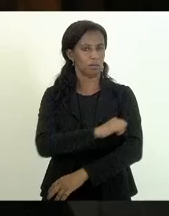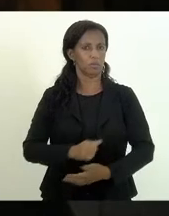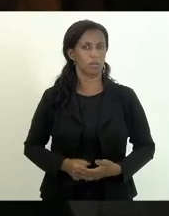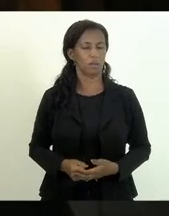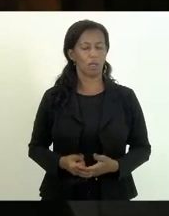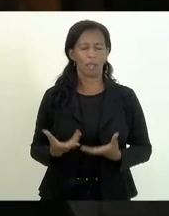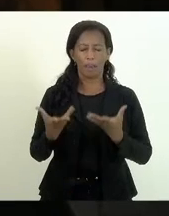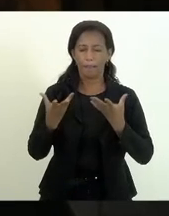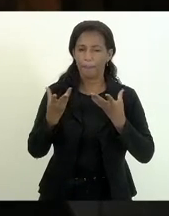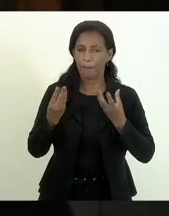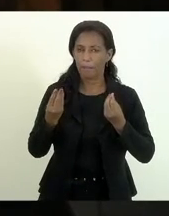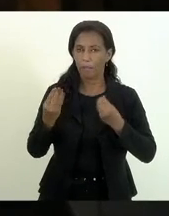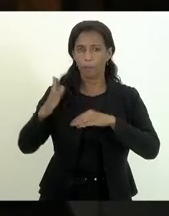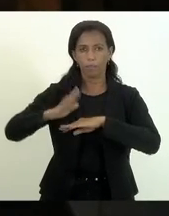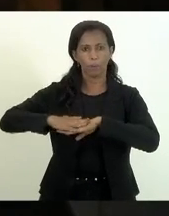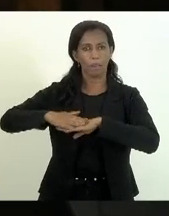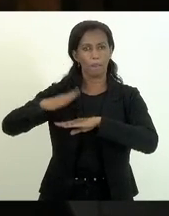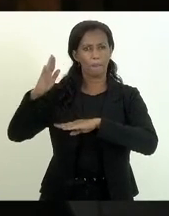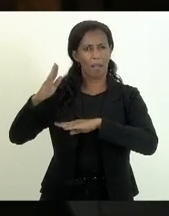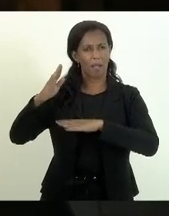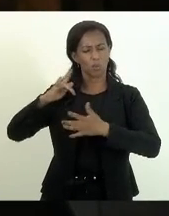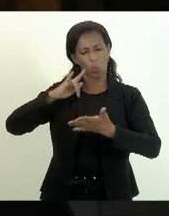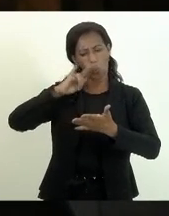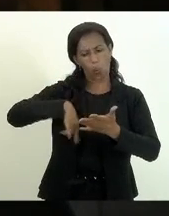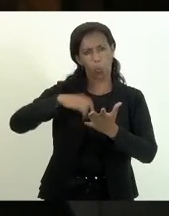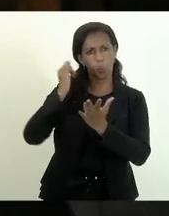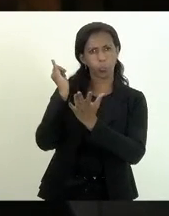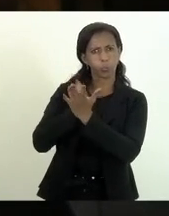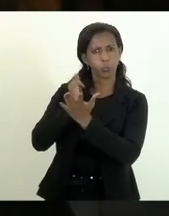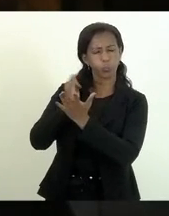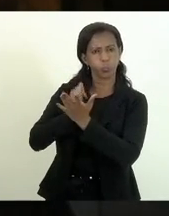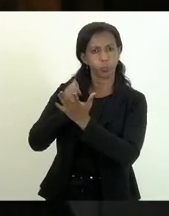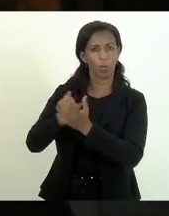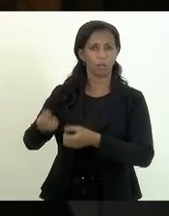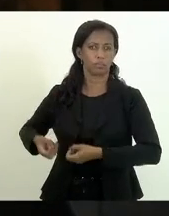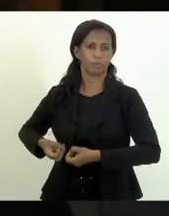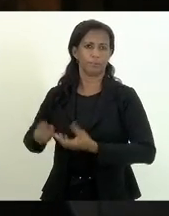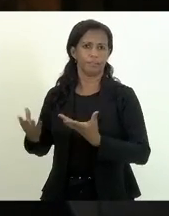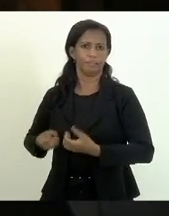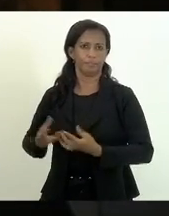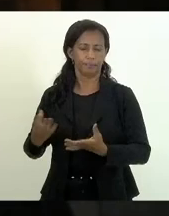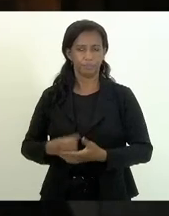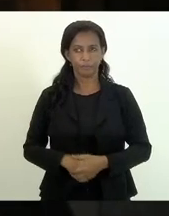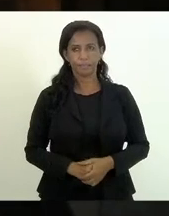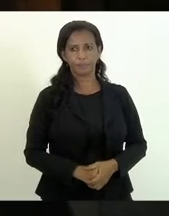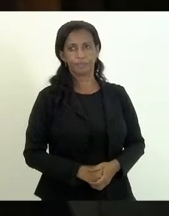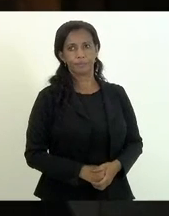é muito mais de receita do que dispensa